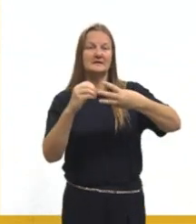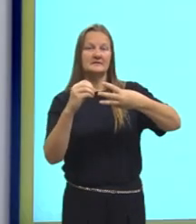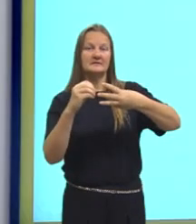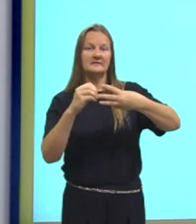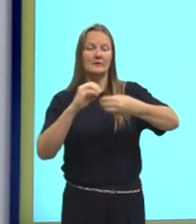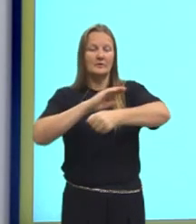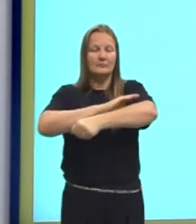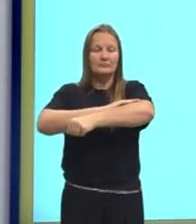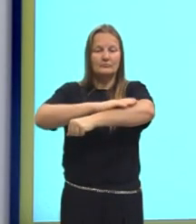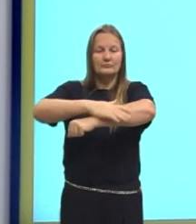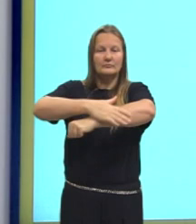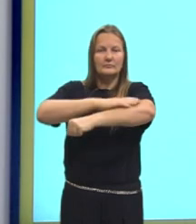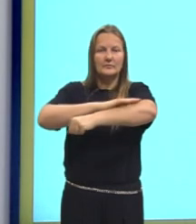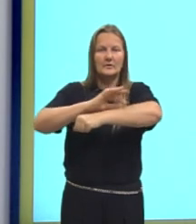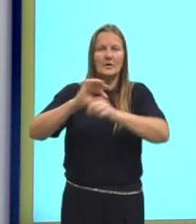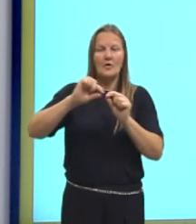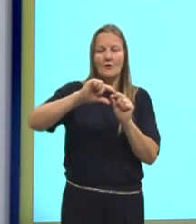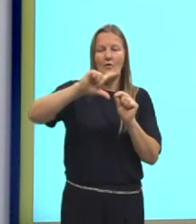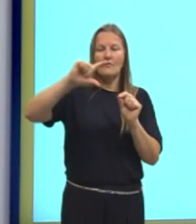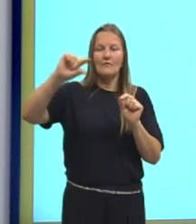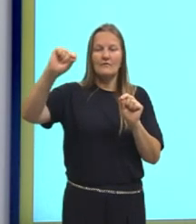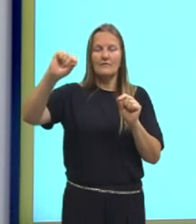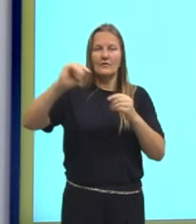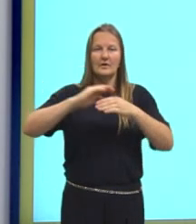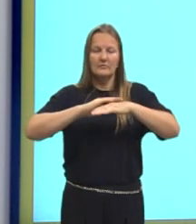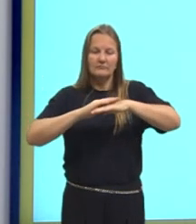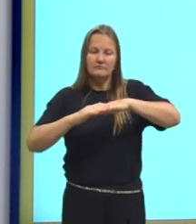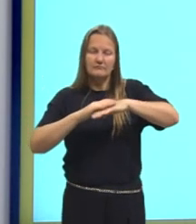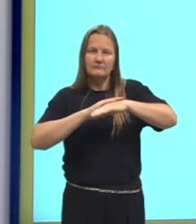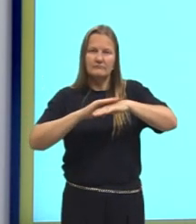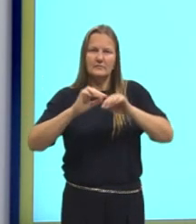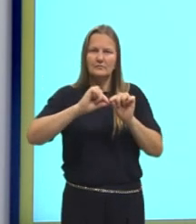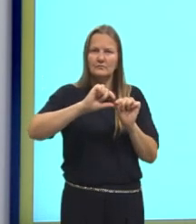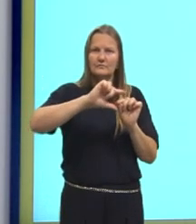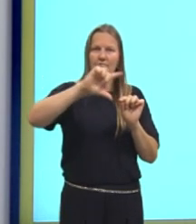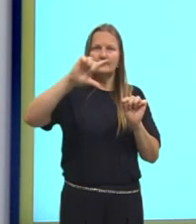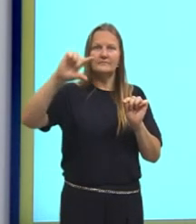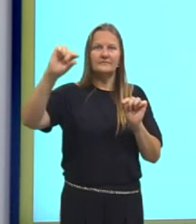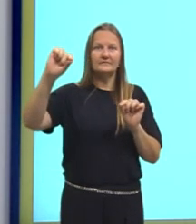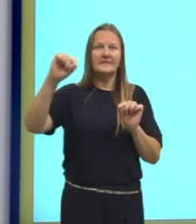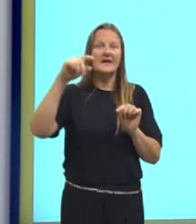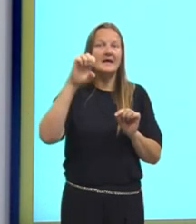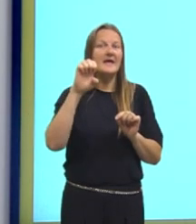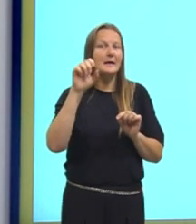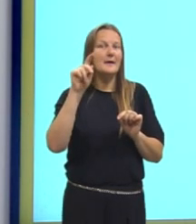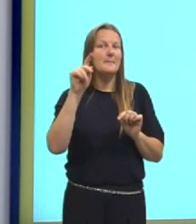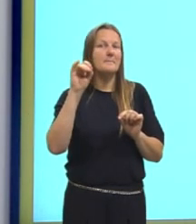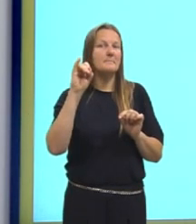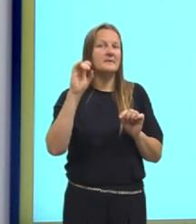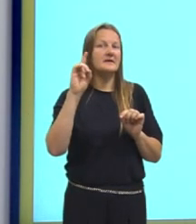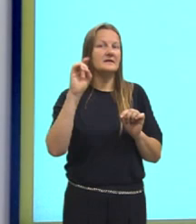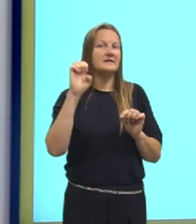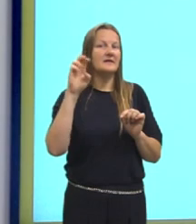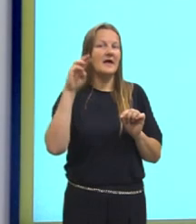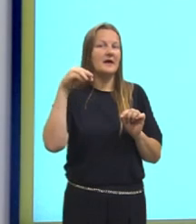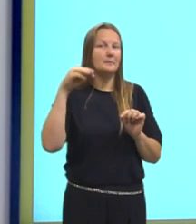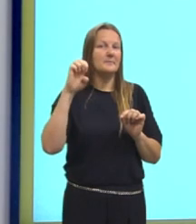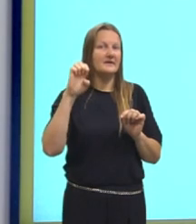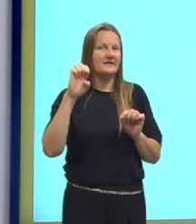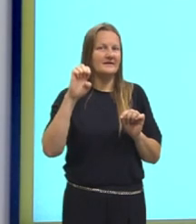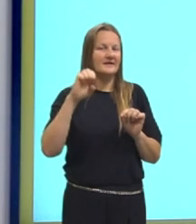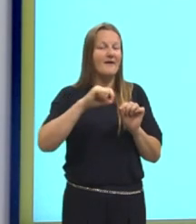de uma folha de uma espécie aí quando o pessoal começou a ler já viu ai botânica vai começar tudo de novo